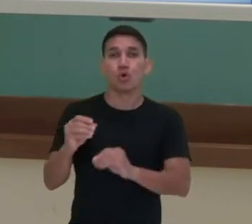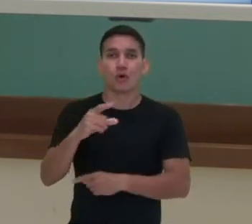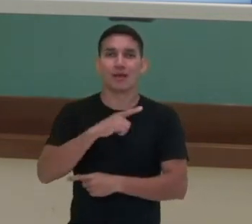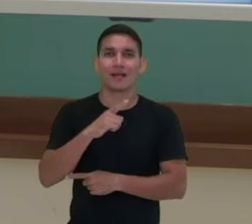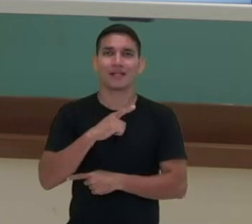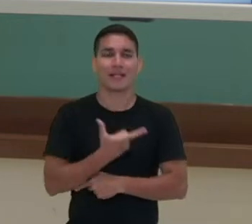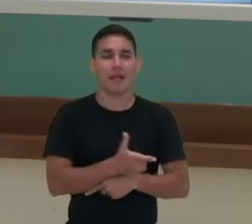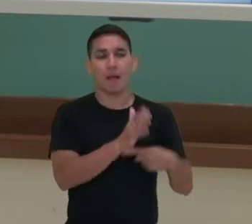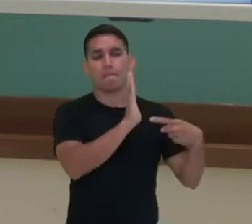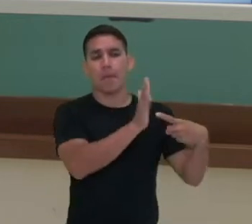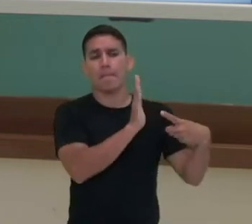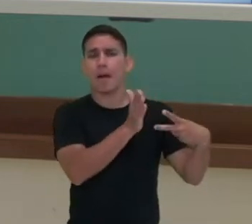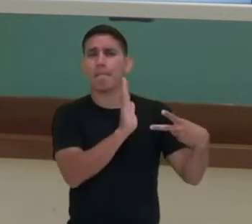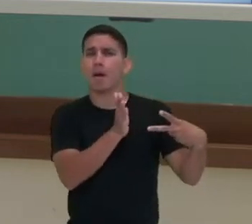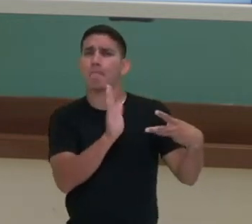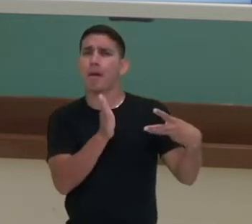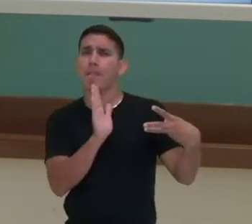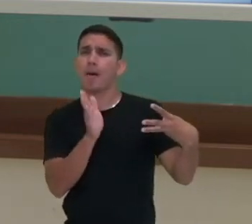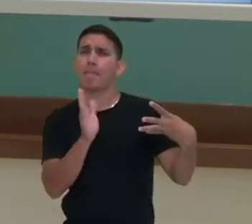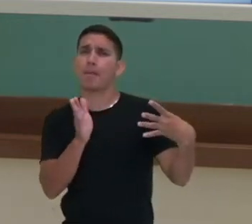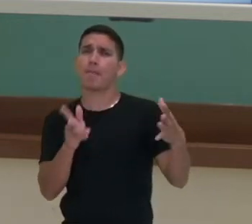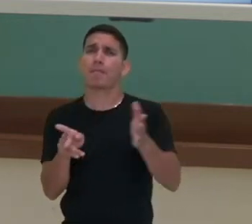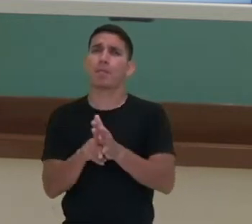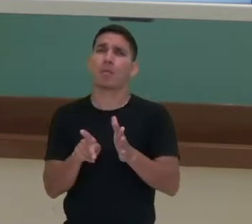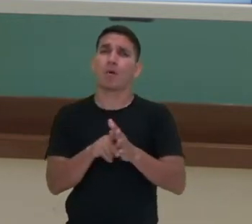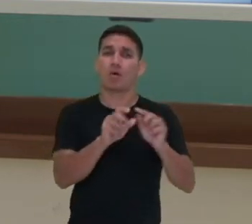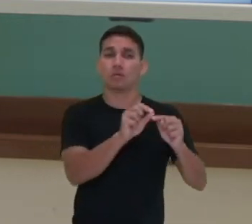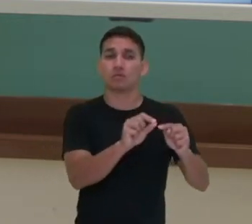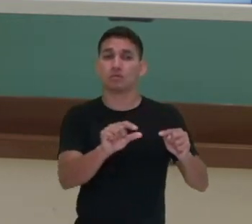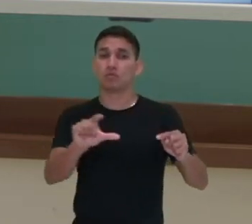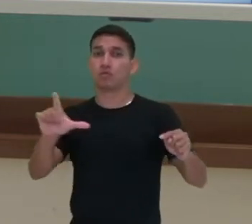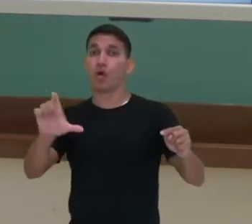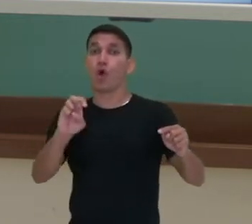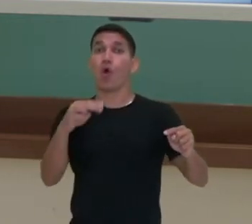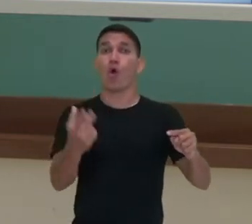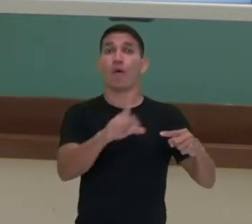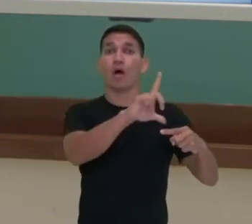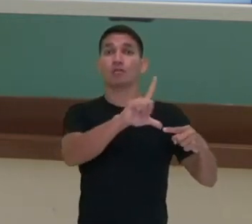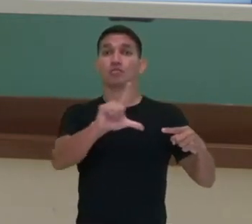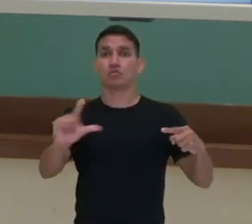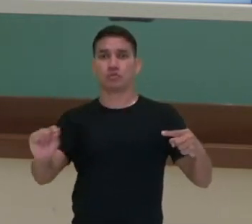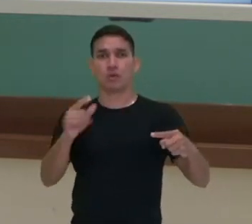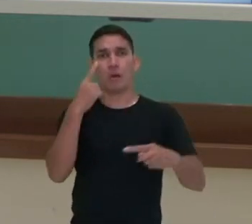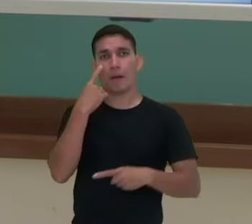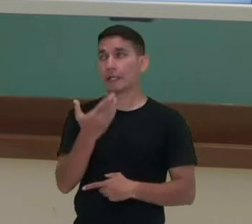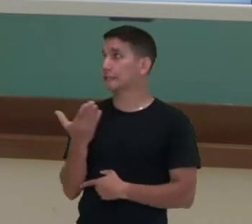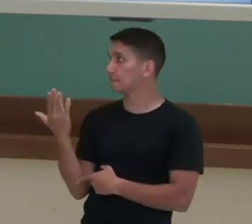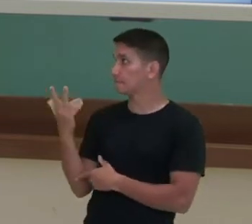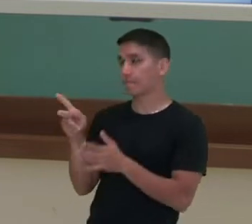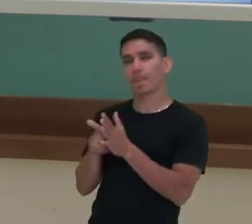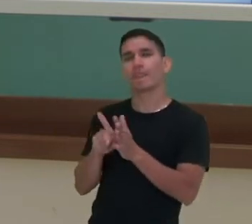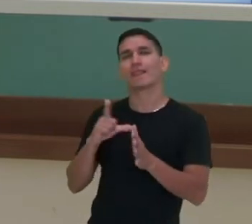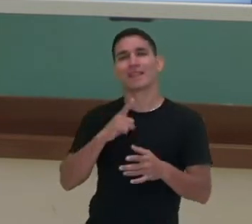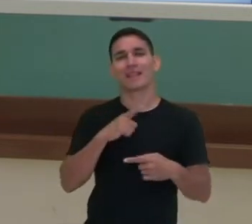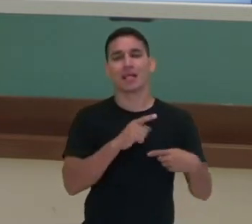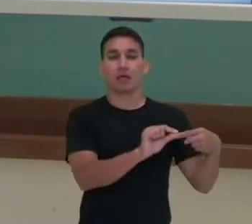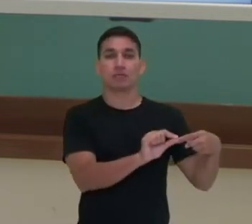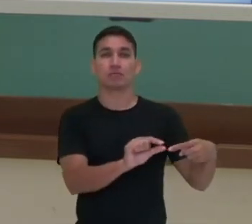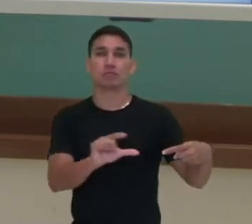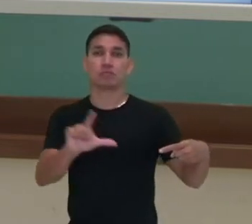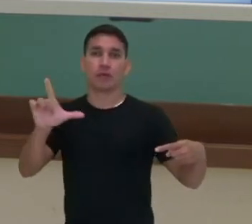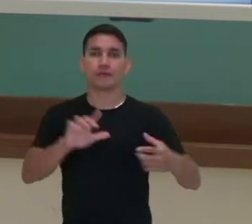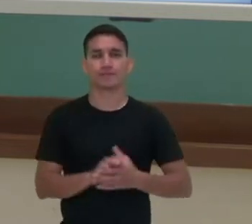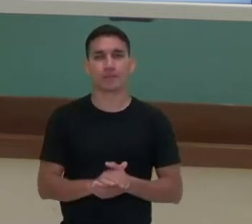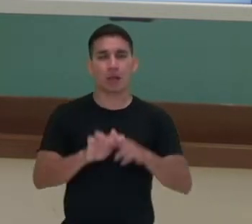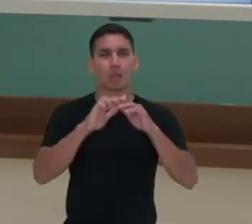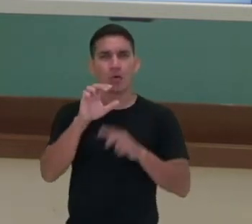nossas séries na ordem crescente ou decrescente. Por exemplo, aqui eu tenho uma série na ordem crescente. Se o